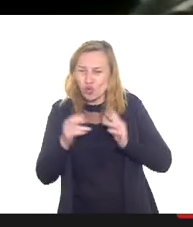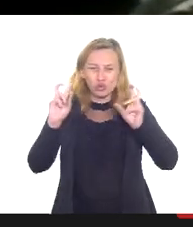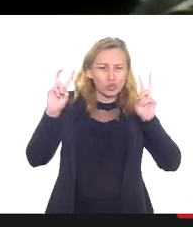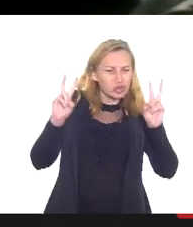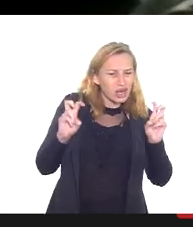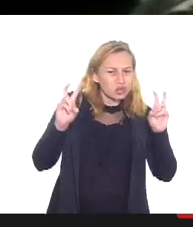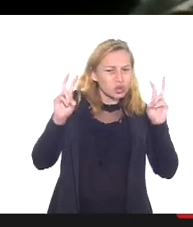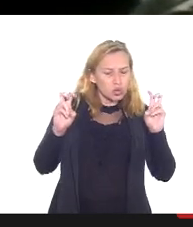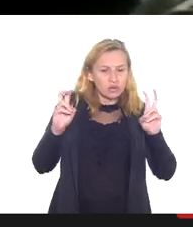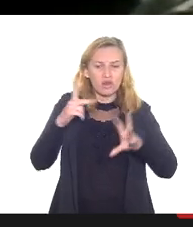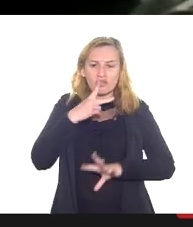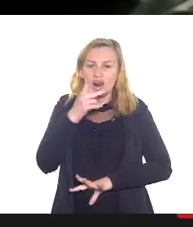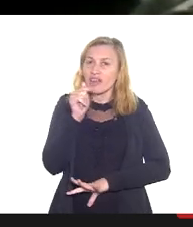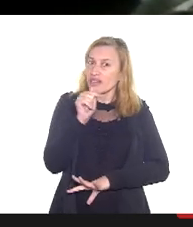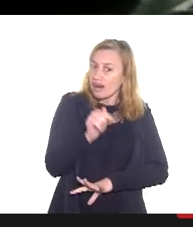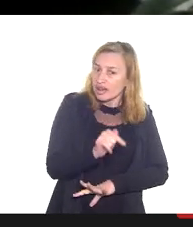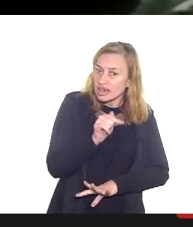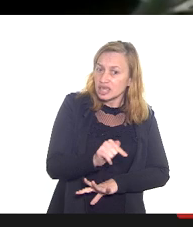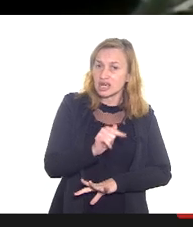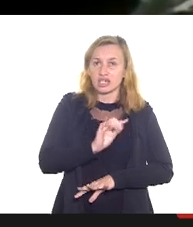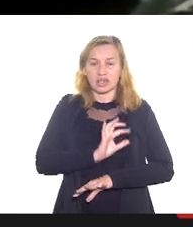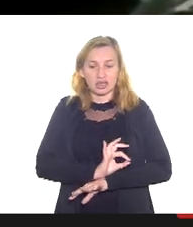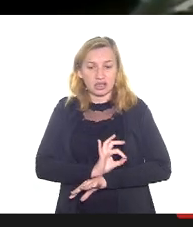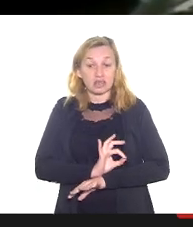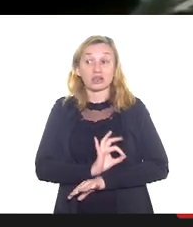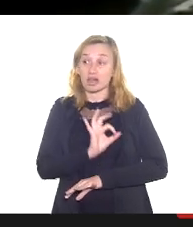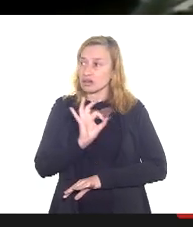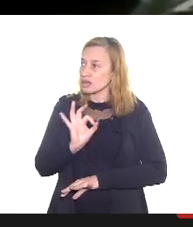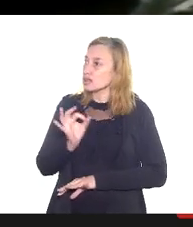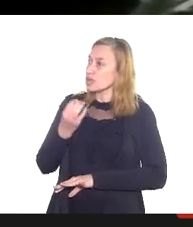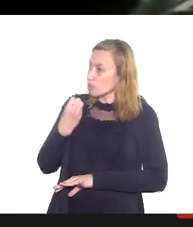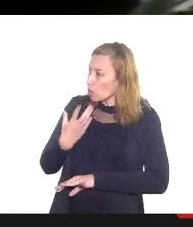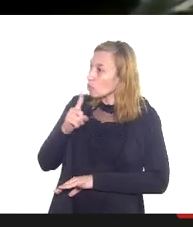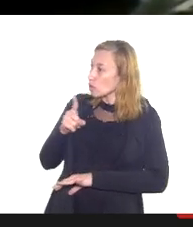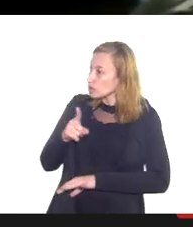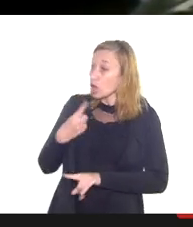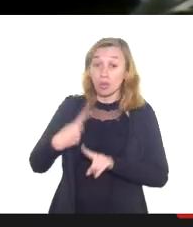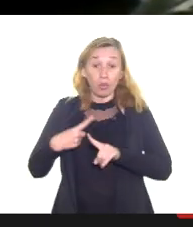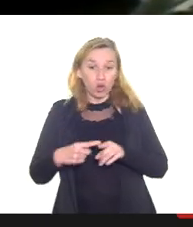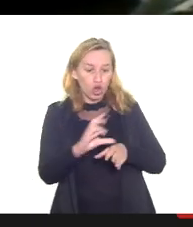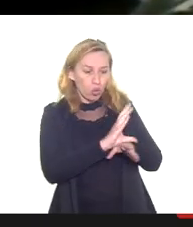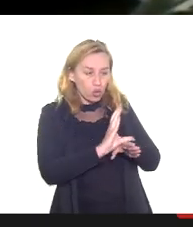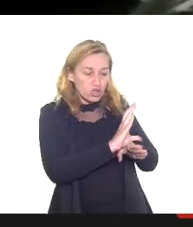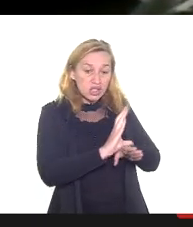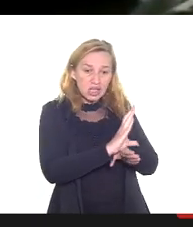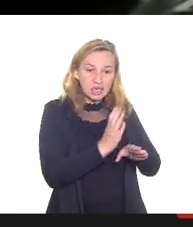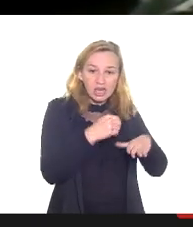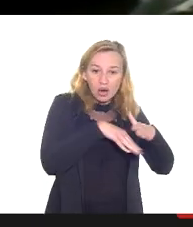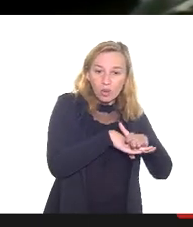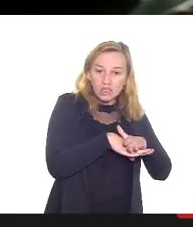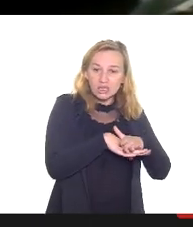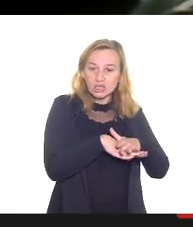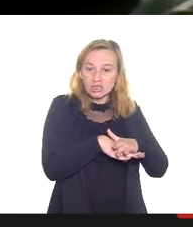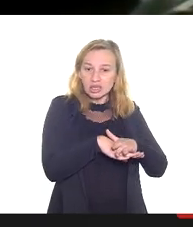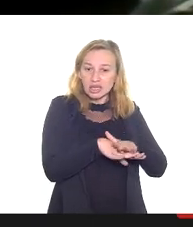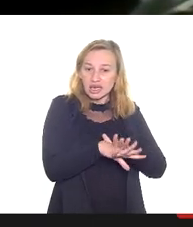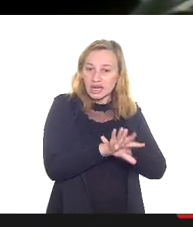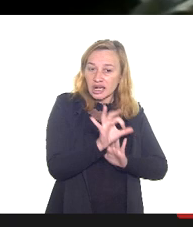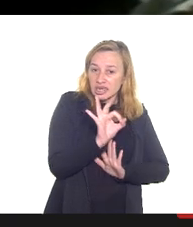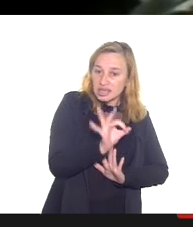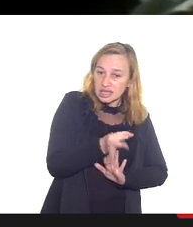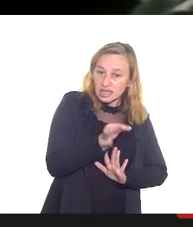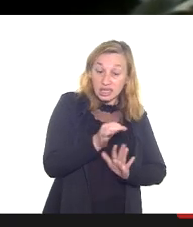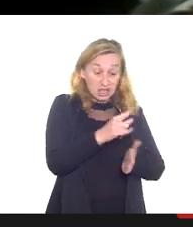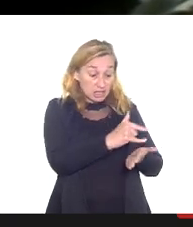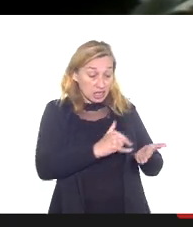questões que foram colocadas, levantadas, são válidas. O que o Conselho está aguardando é a consolidação